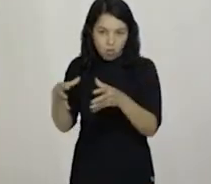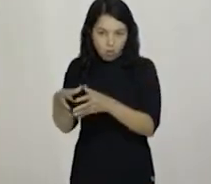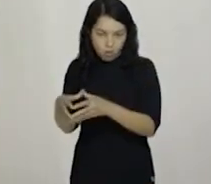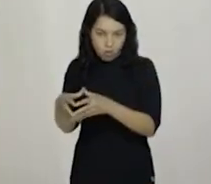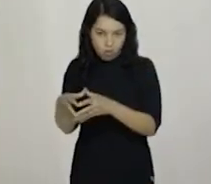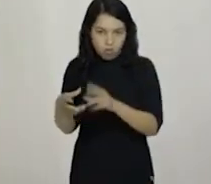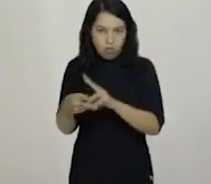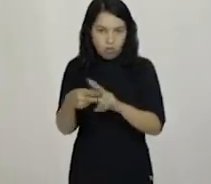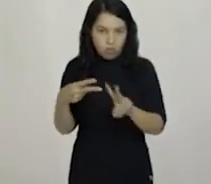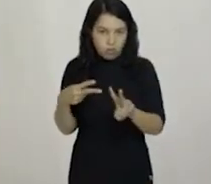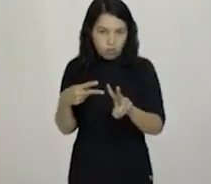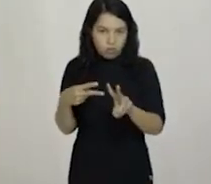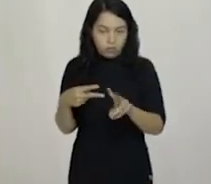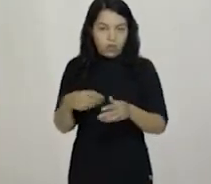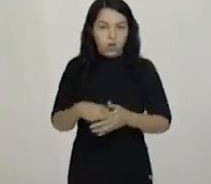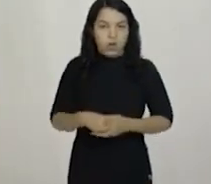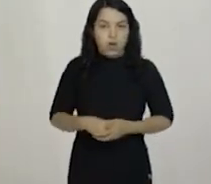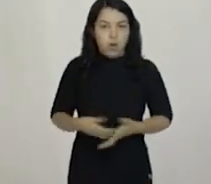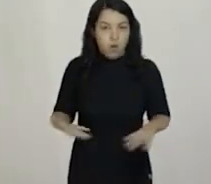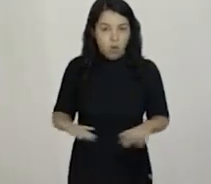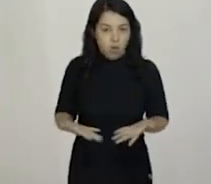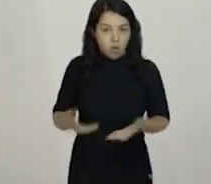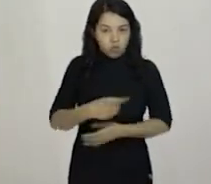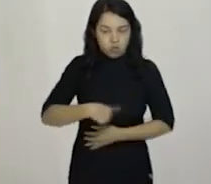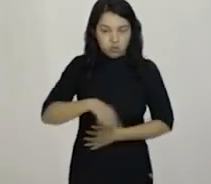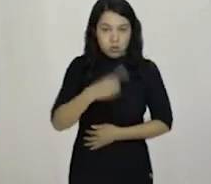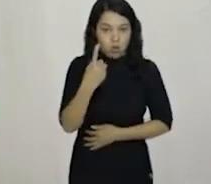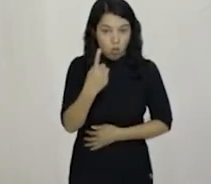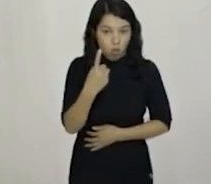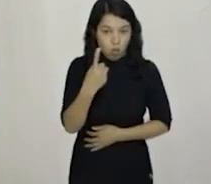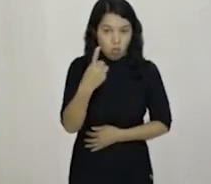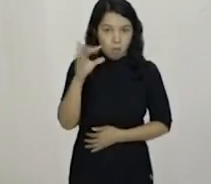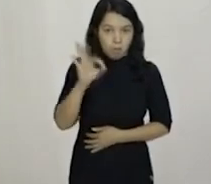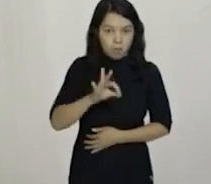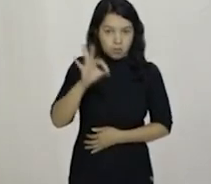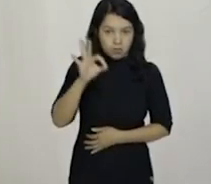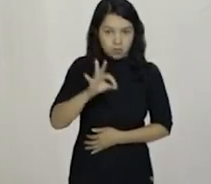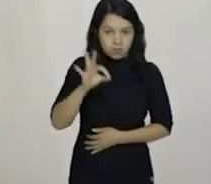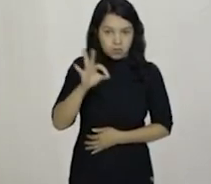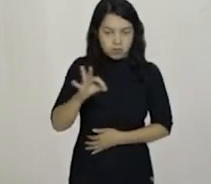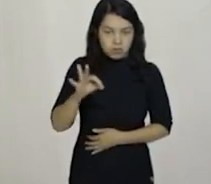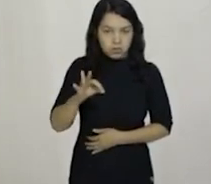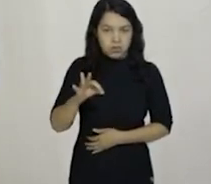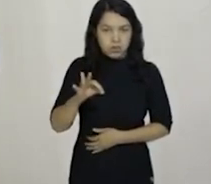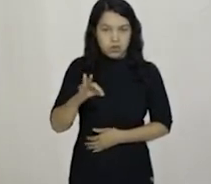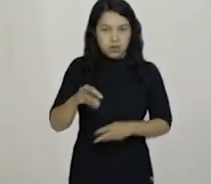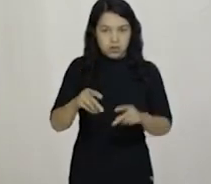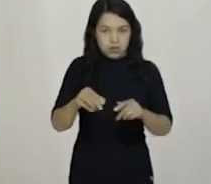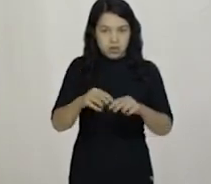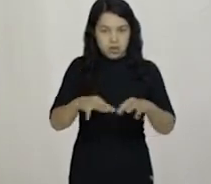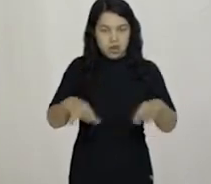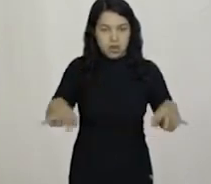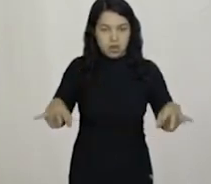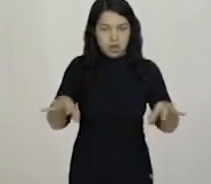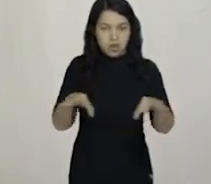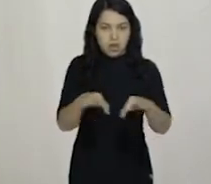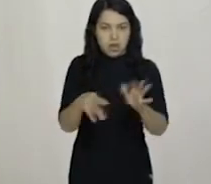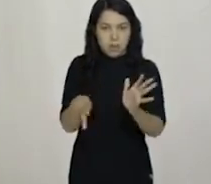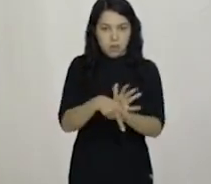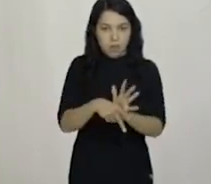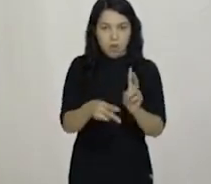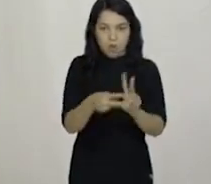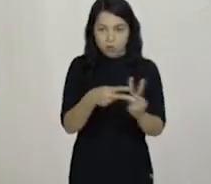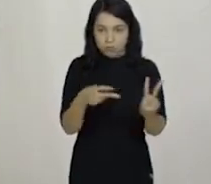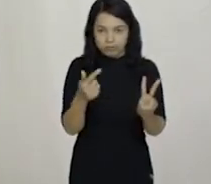nem um por cento de todo o território Catarinense como Terra indígena com a